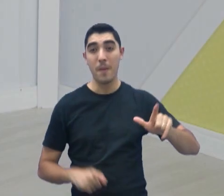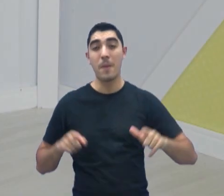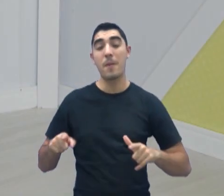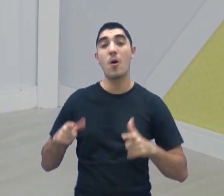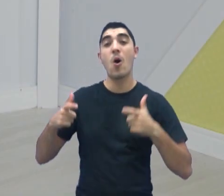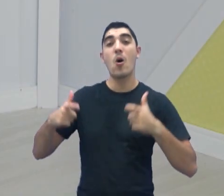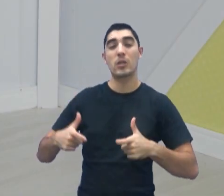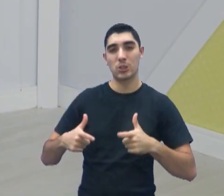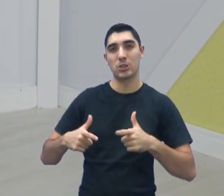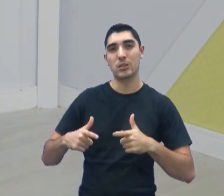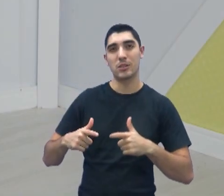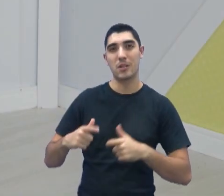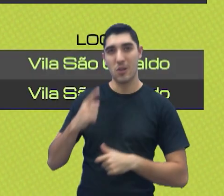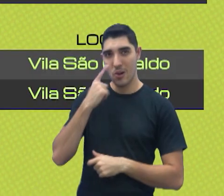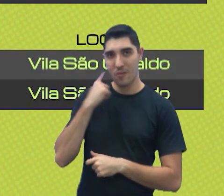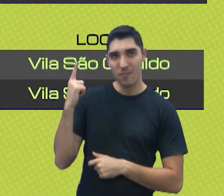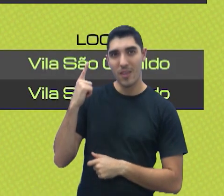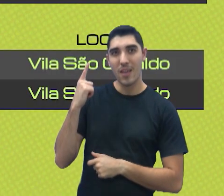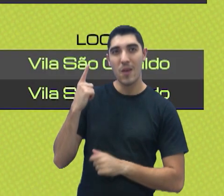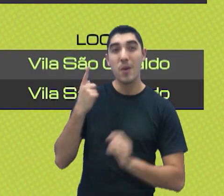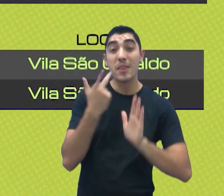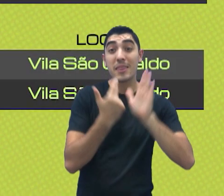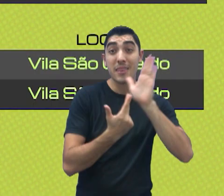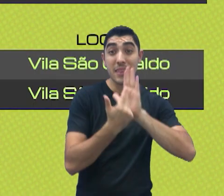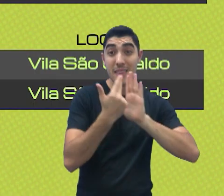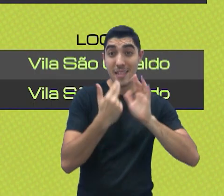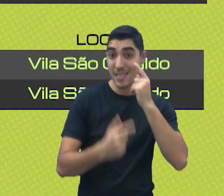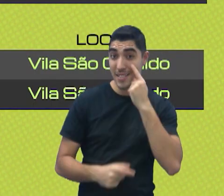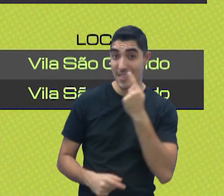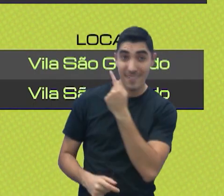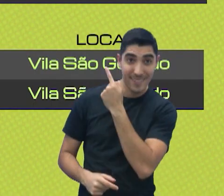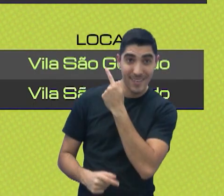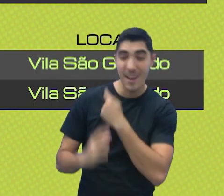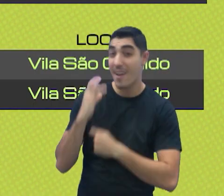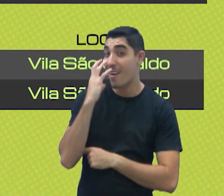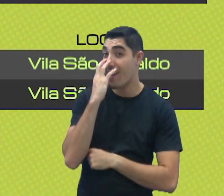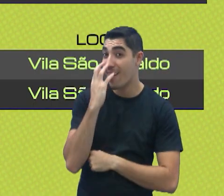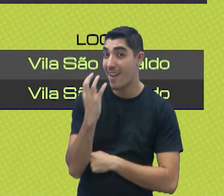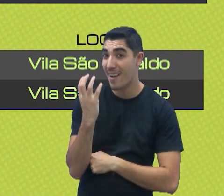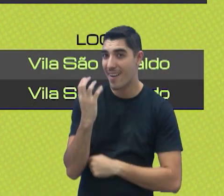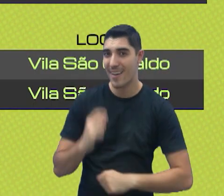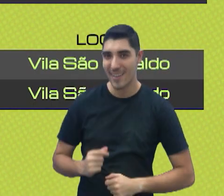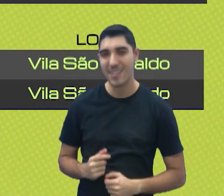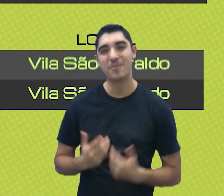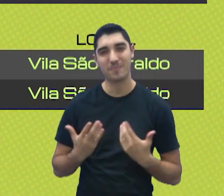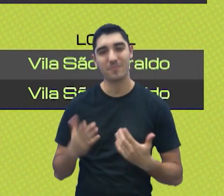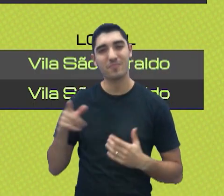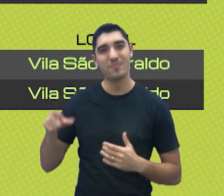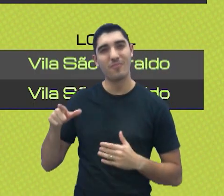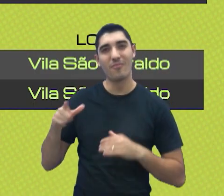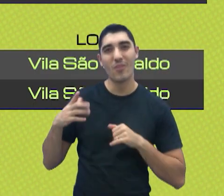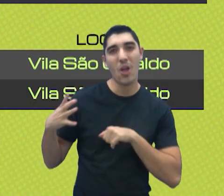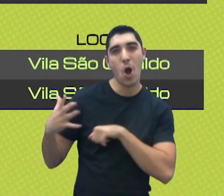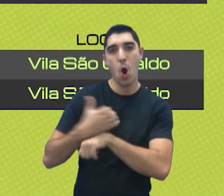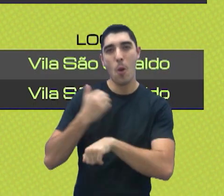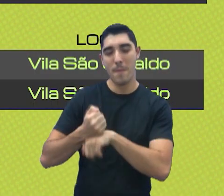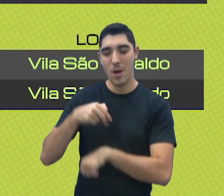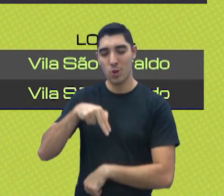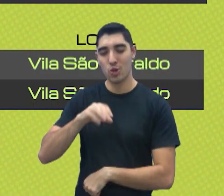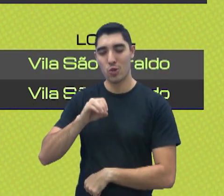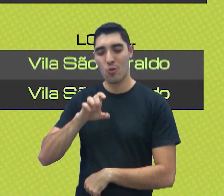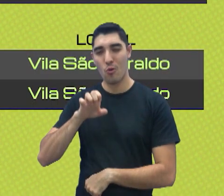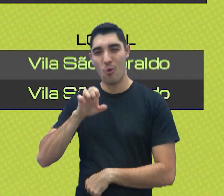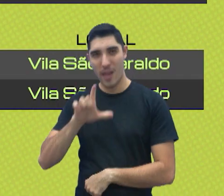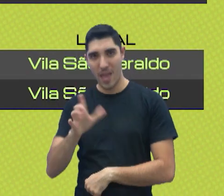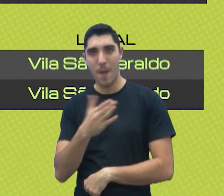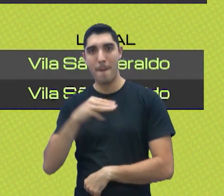Capivara. A capivarinha aqui em cima, o logo. Põe de novo em tela cheia, Matheus. A capivarinha ali no cantinho. Que beleza. Copa Noel Moraes, terceira edição. É a 6ª da